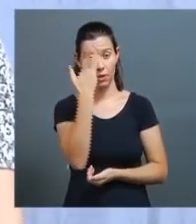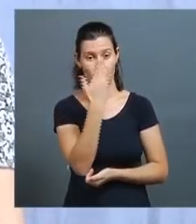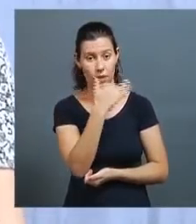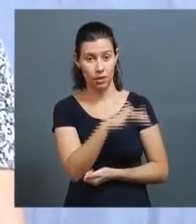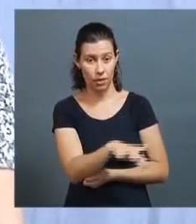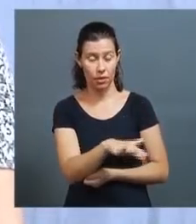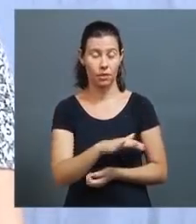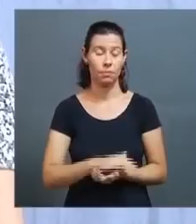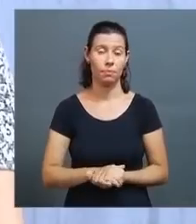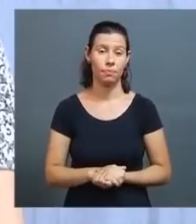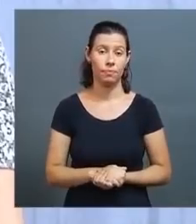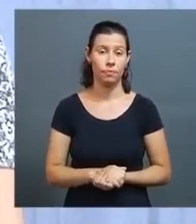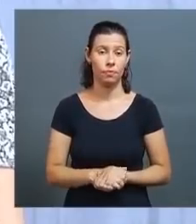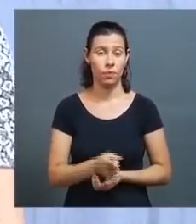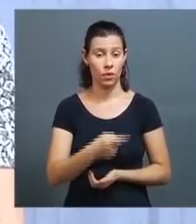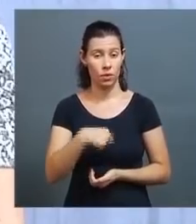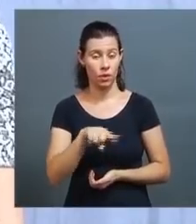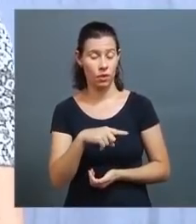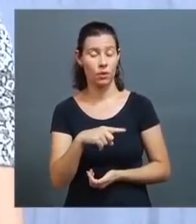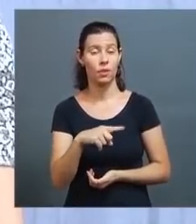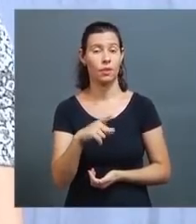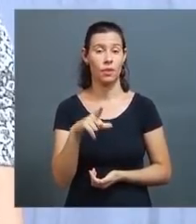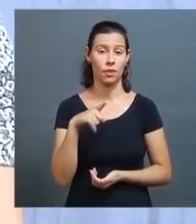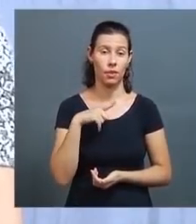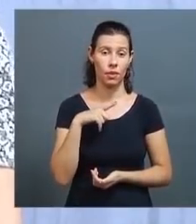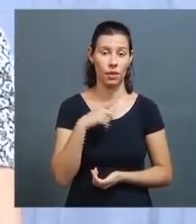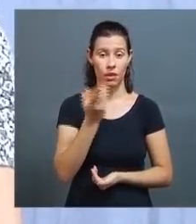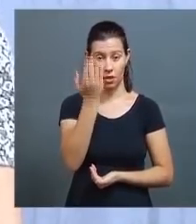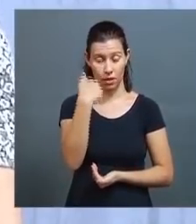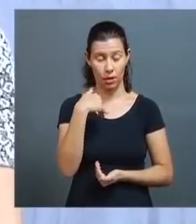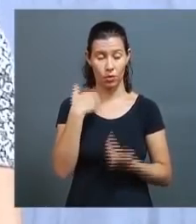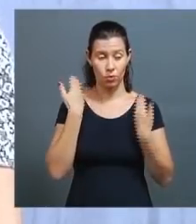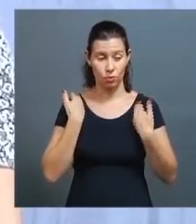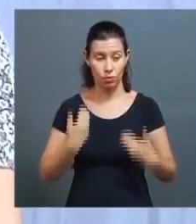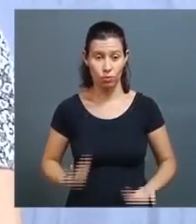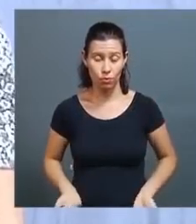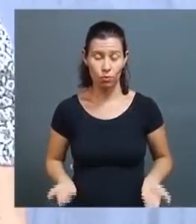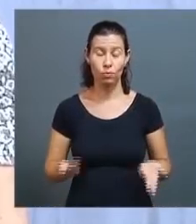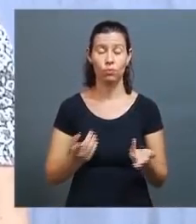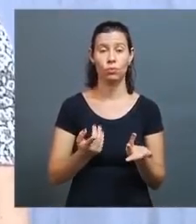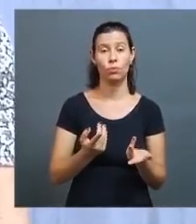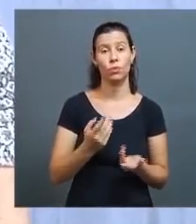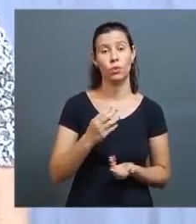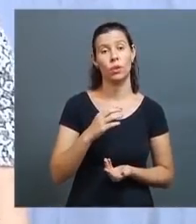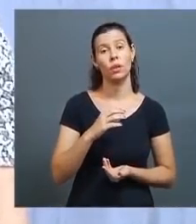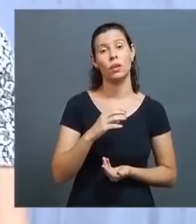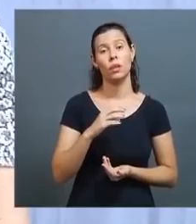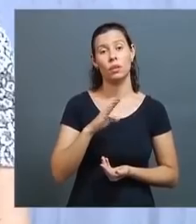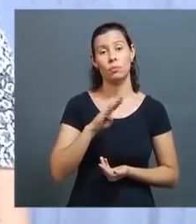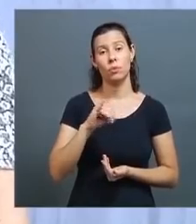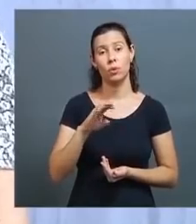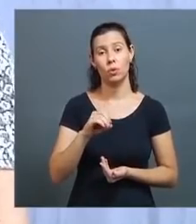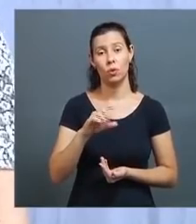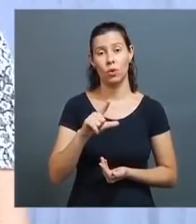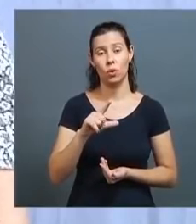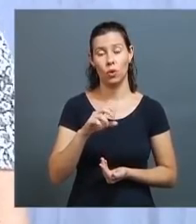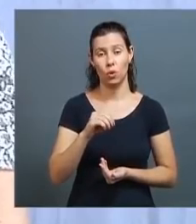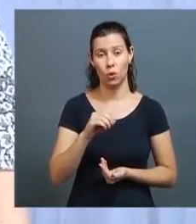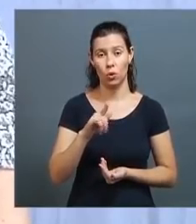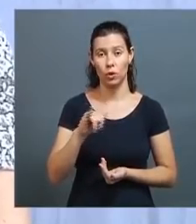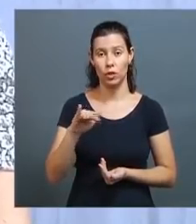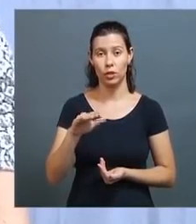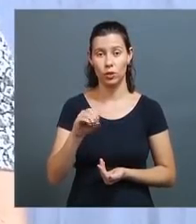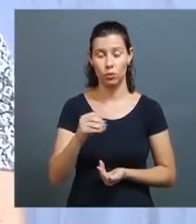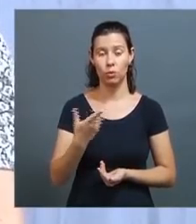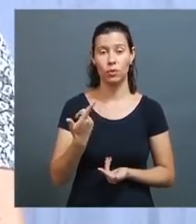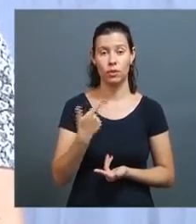criança, tanto nós temos aspectos biológicos, orgânicos, quanto também emocionais. Então,